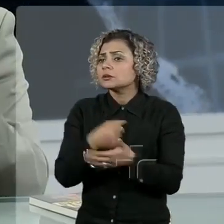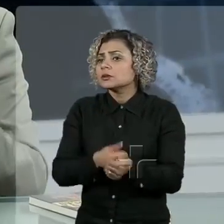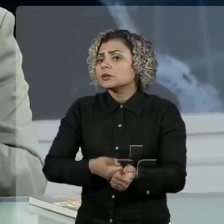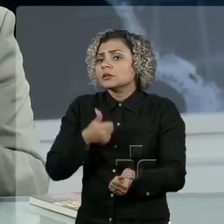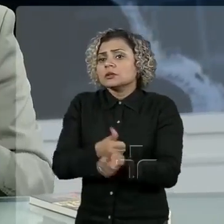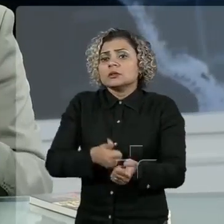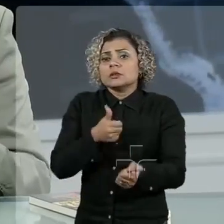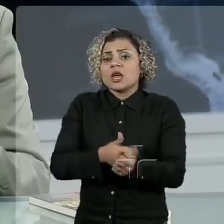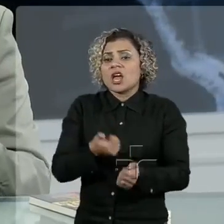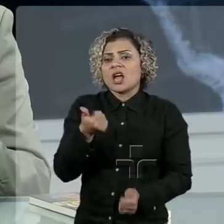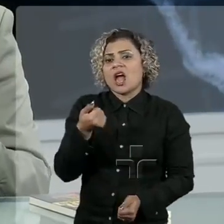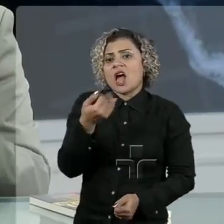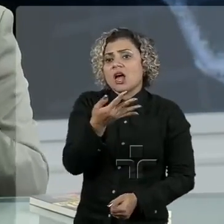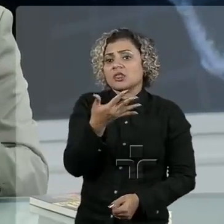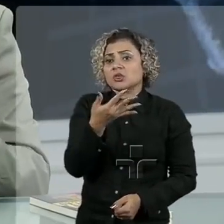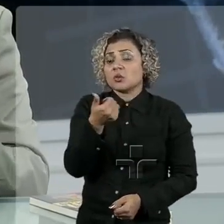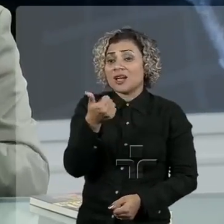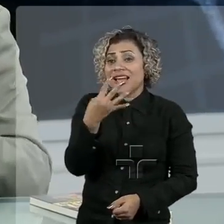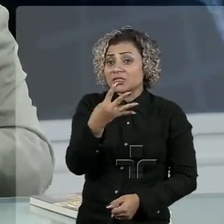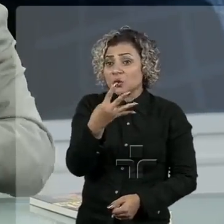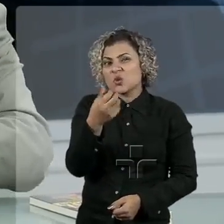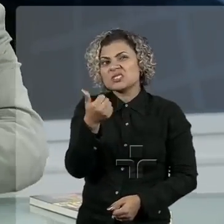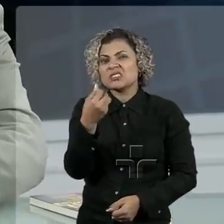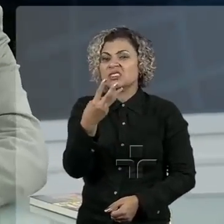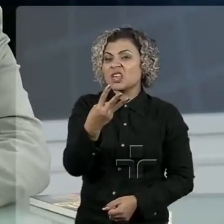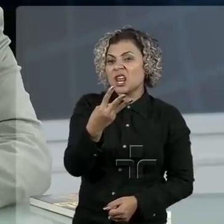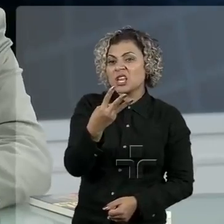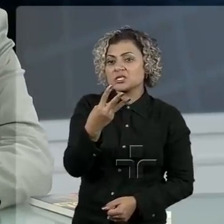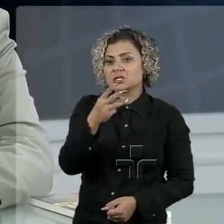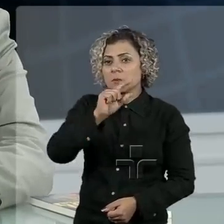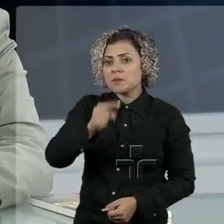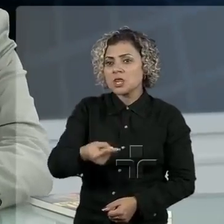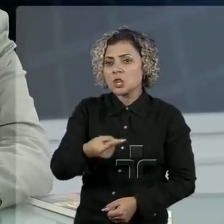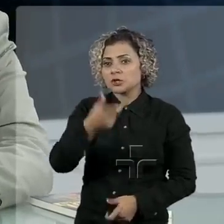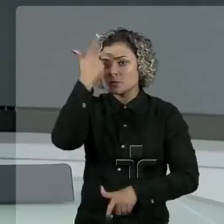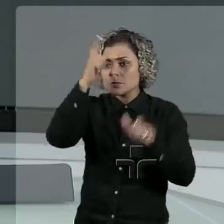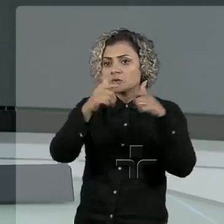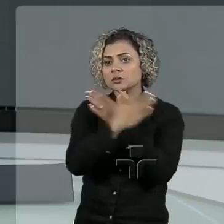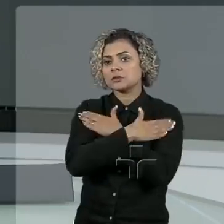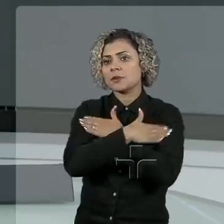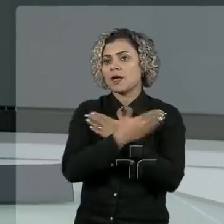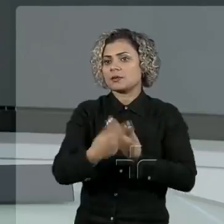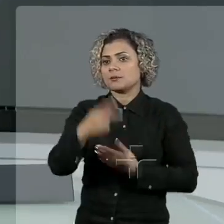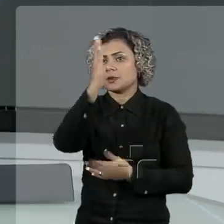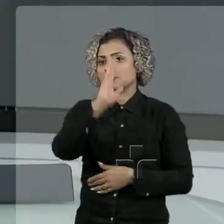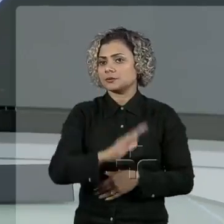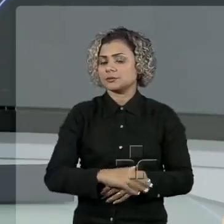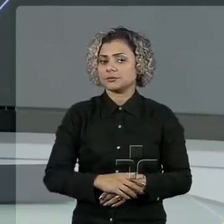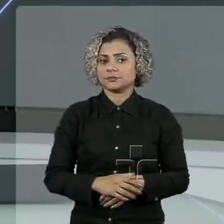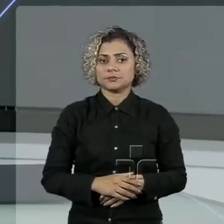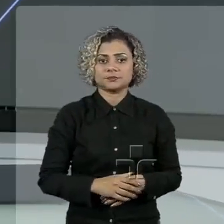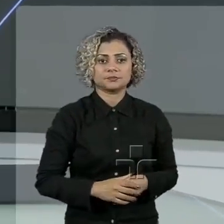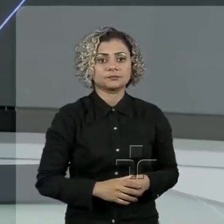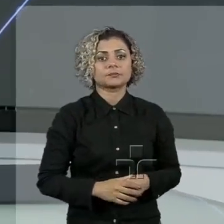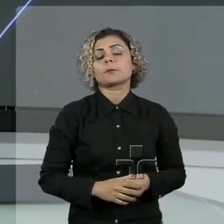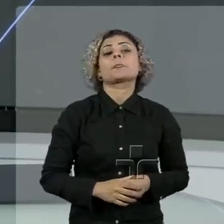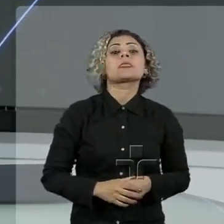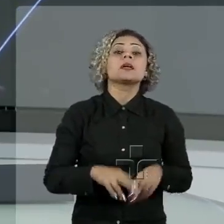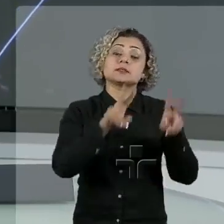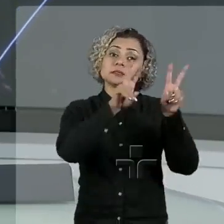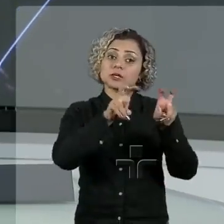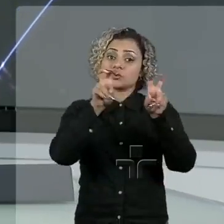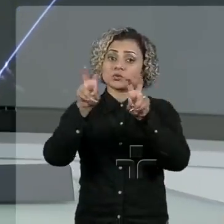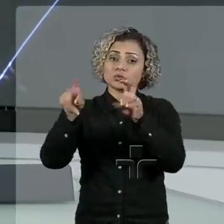milhões de desempregados no Brasil. Deputada, 13 milhões e 400 mil desempregados no Brasil. Esses assuntos secundários